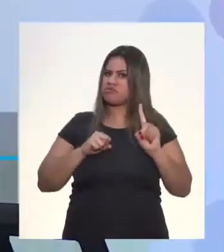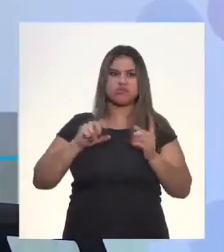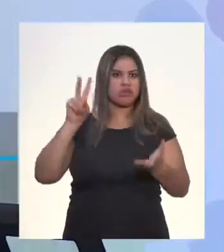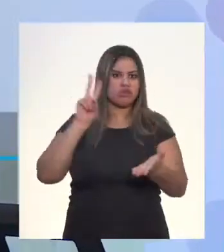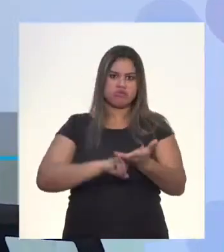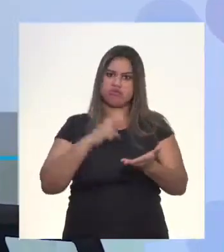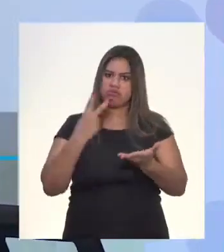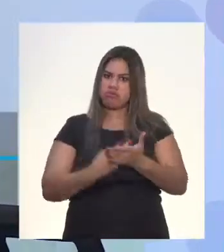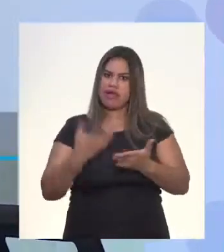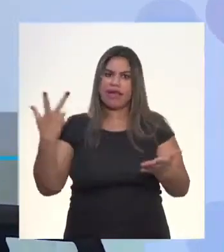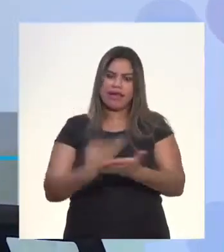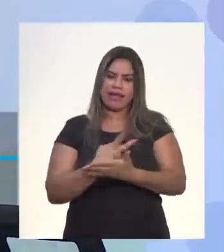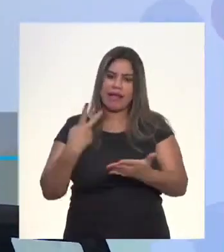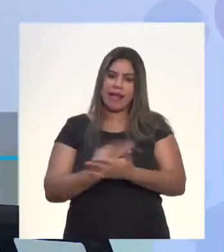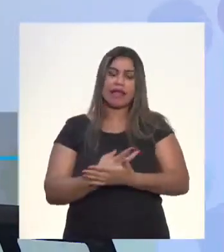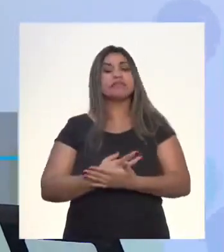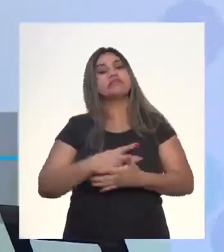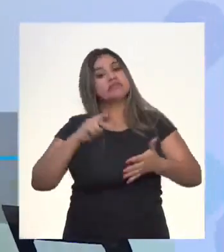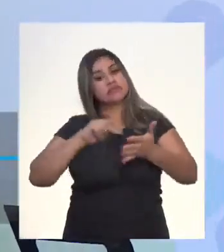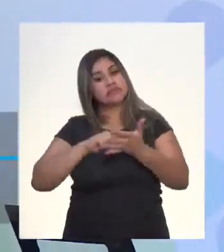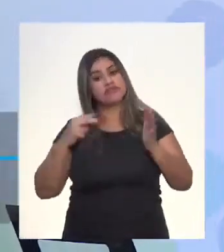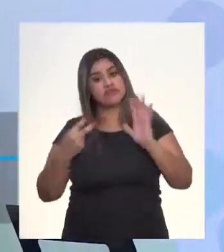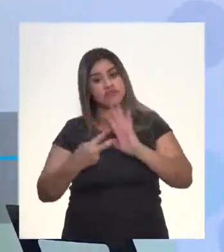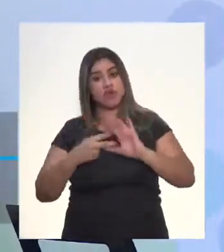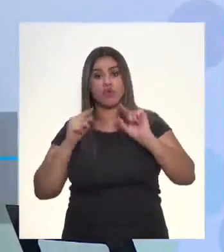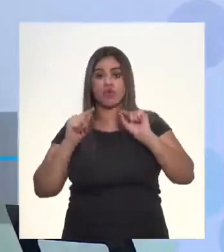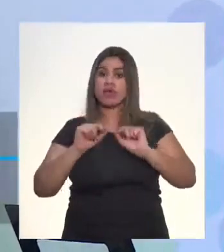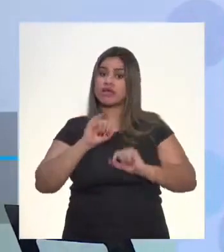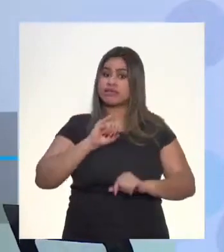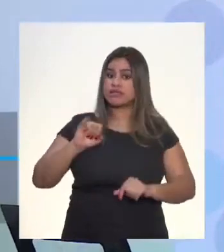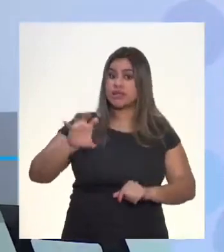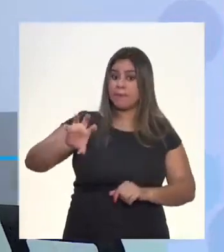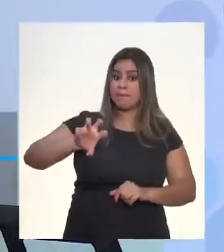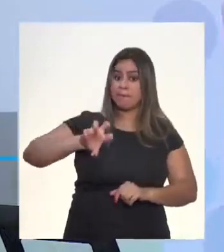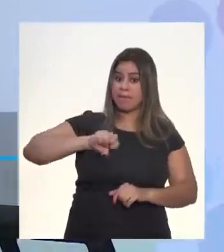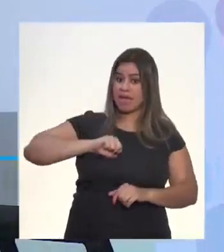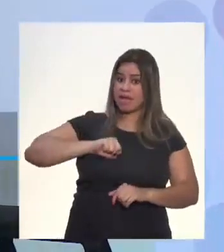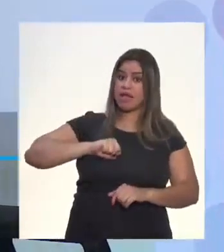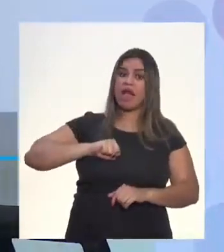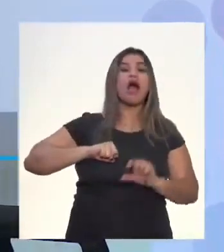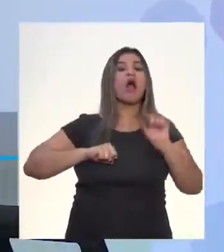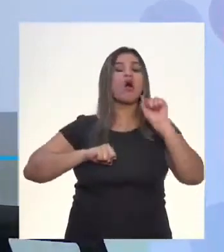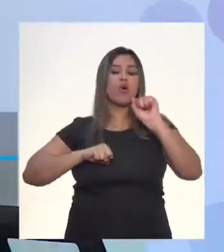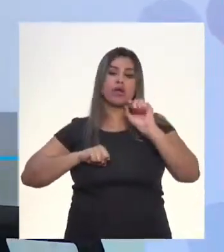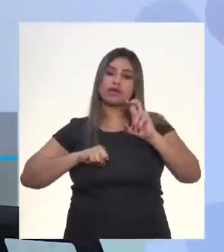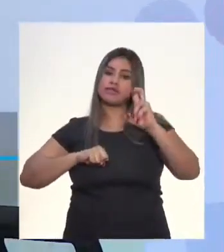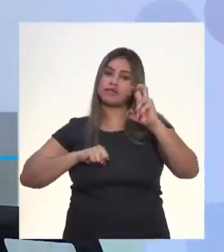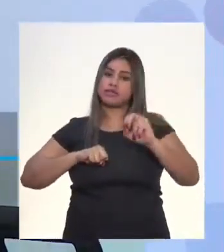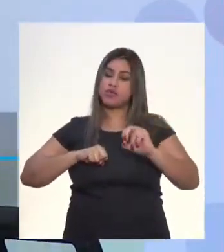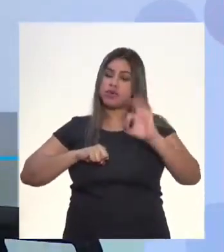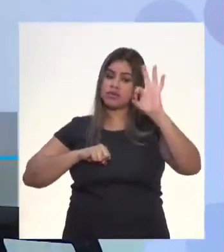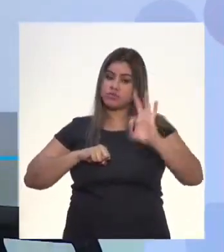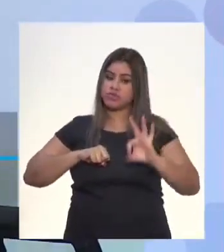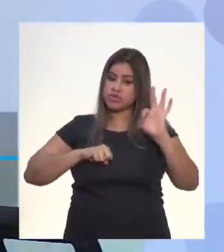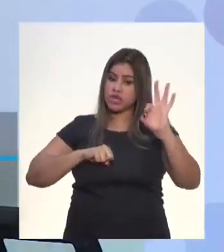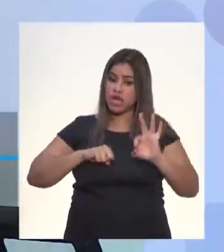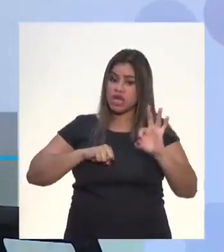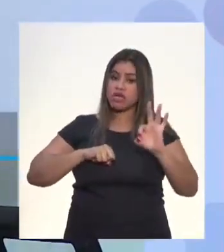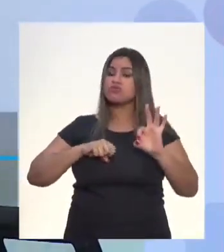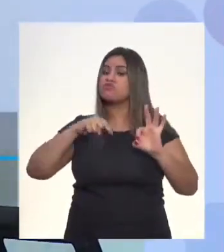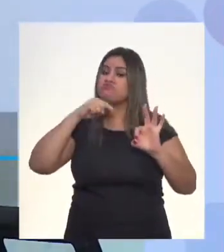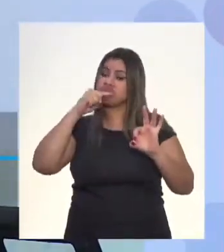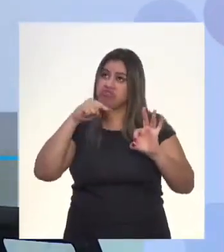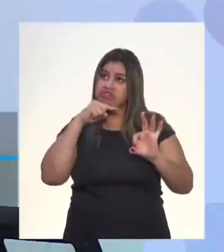dos dados. Quer dizer que existe uma chance que, se você contraia, o fato é 50% de chance de você não contrair, mas se você